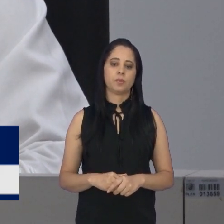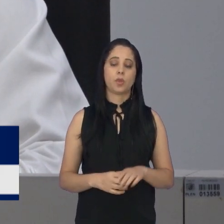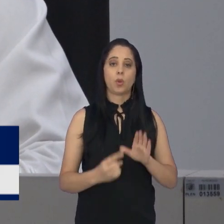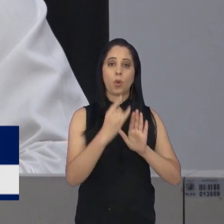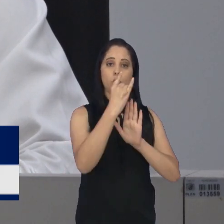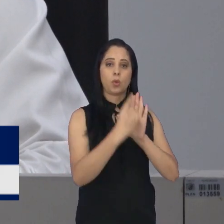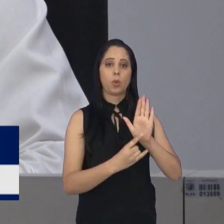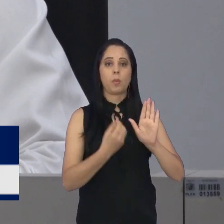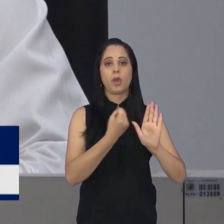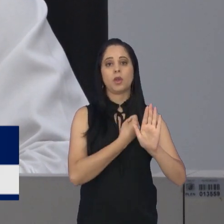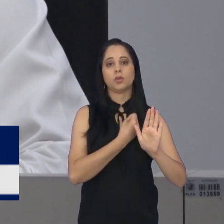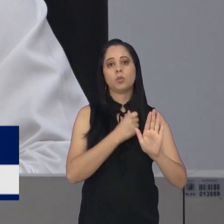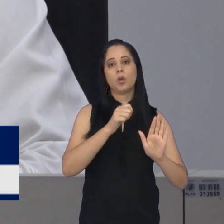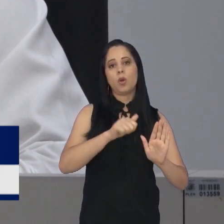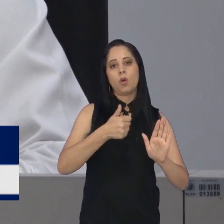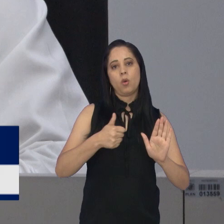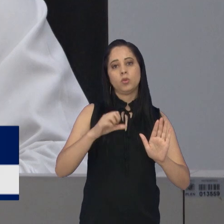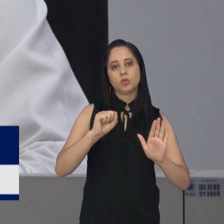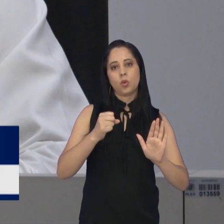Processo número